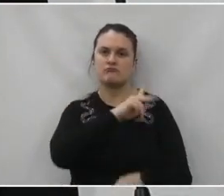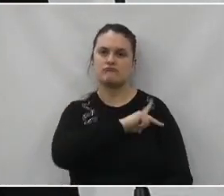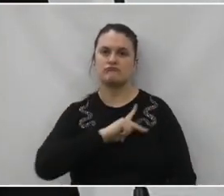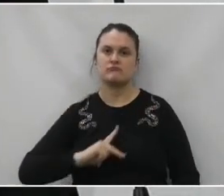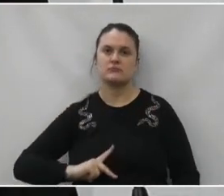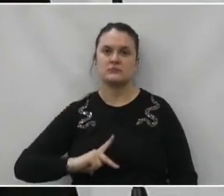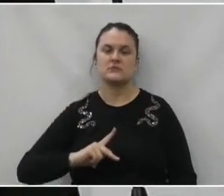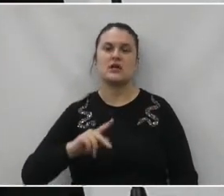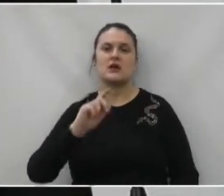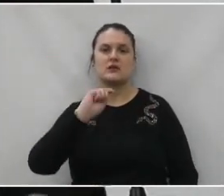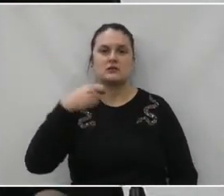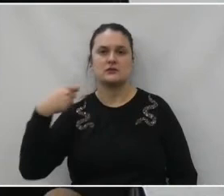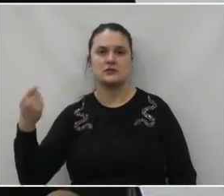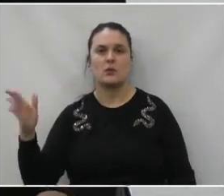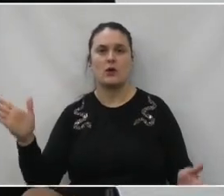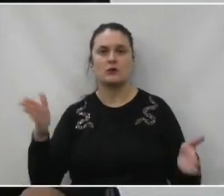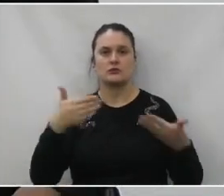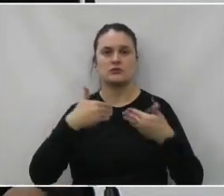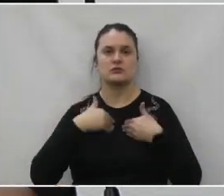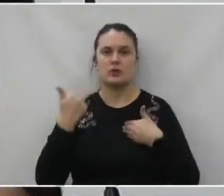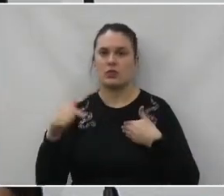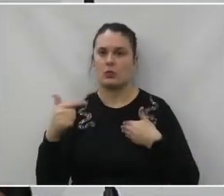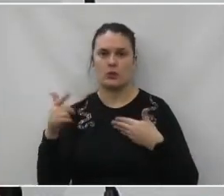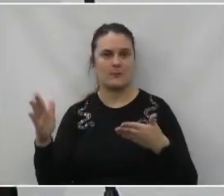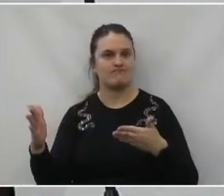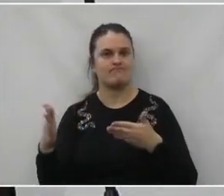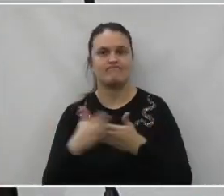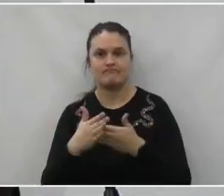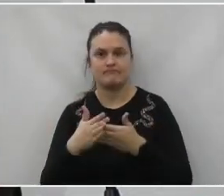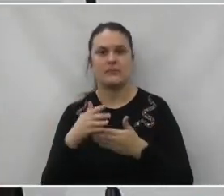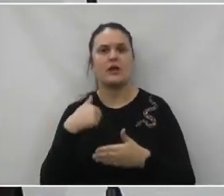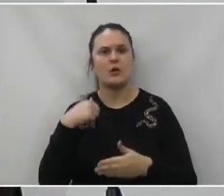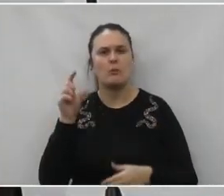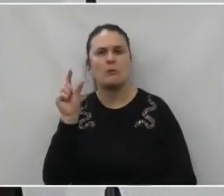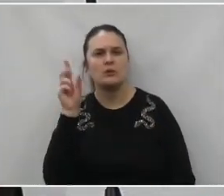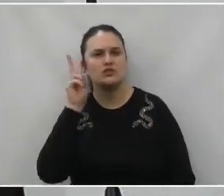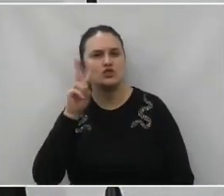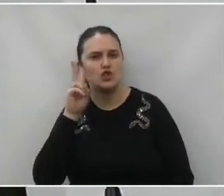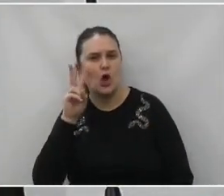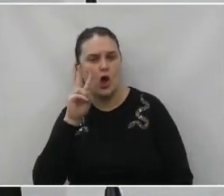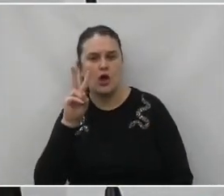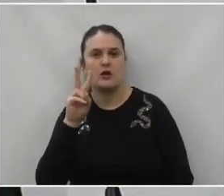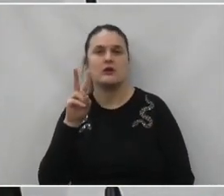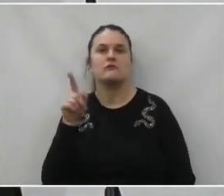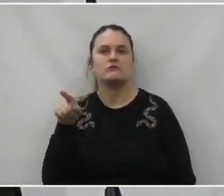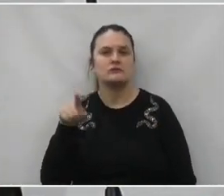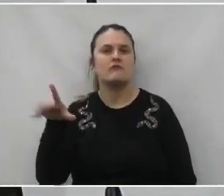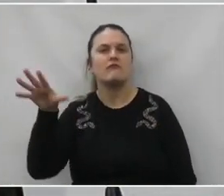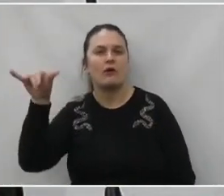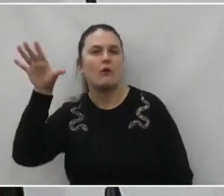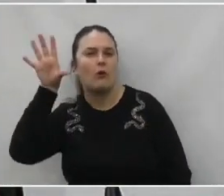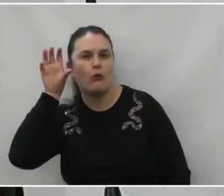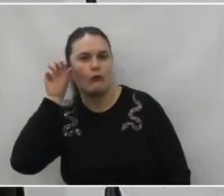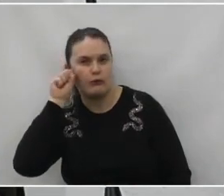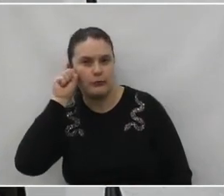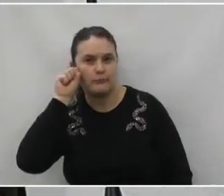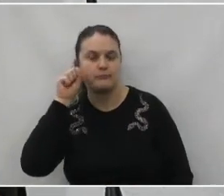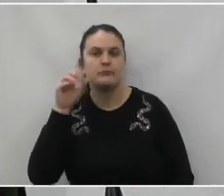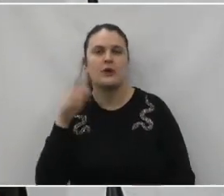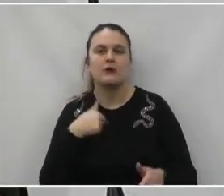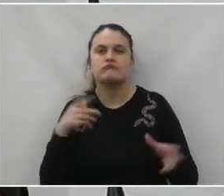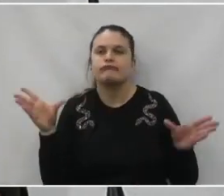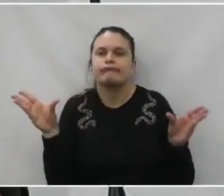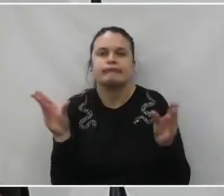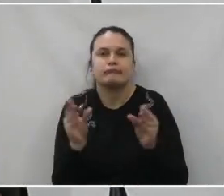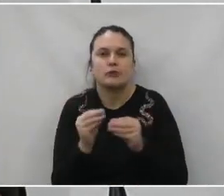Sem Barreiras e vou contar uma pequena história para vocês, porque vocês escutarão. Agora é um resumo